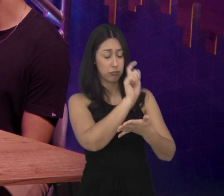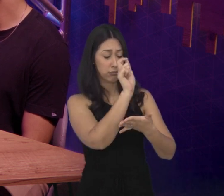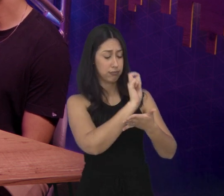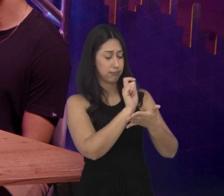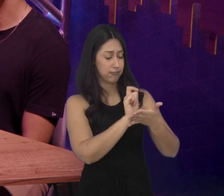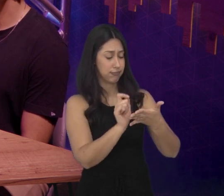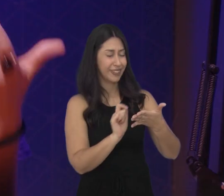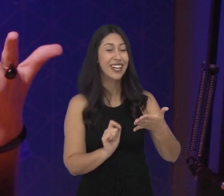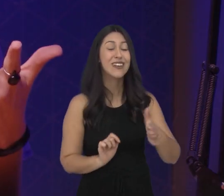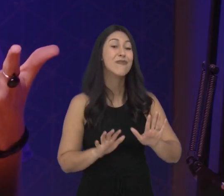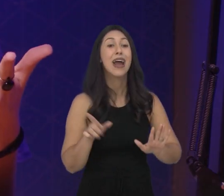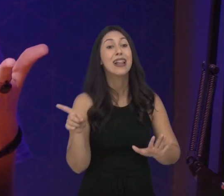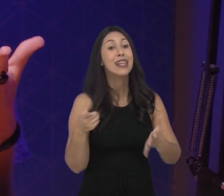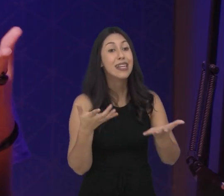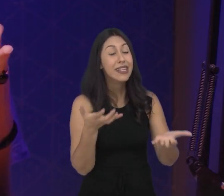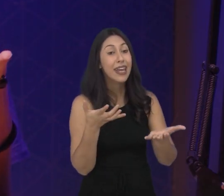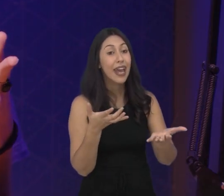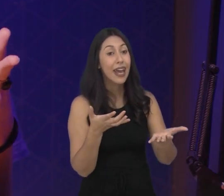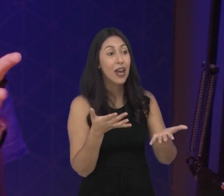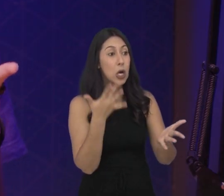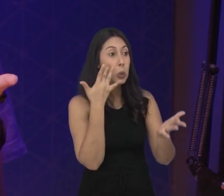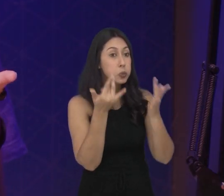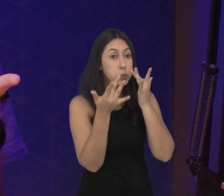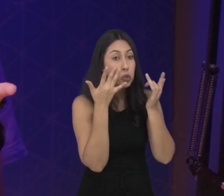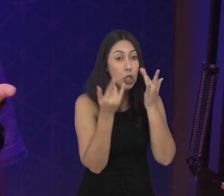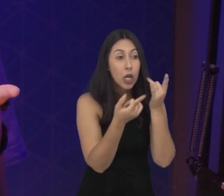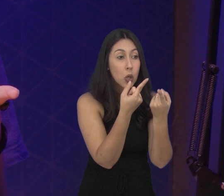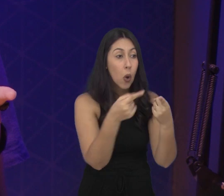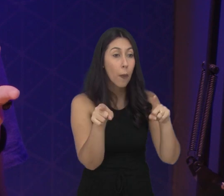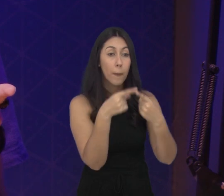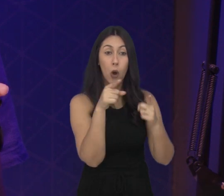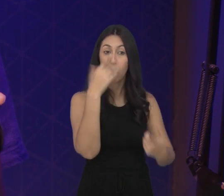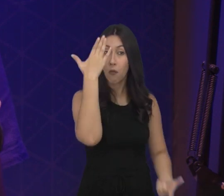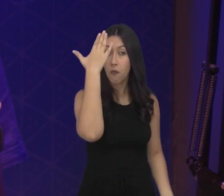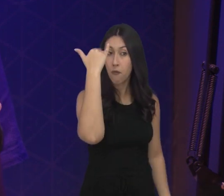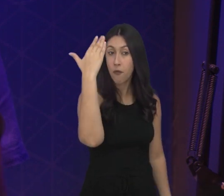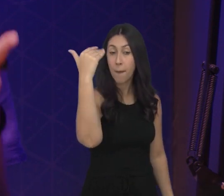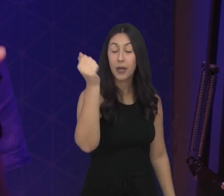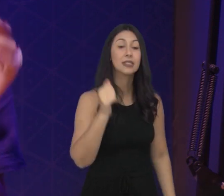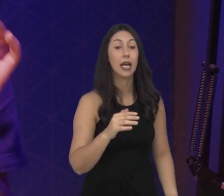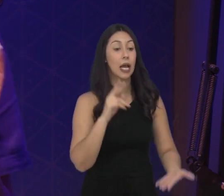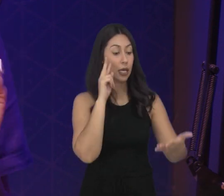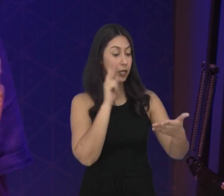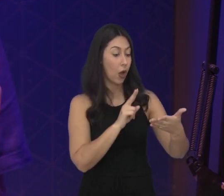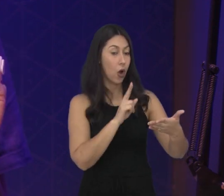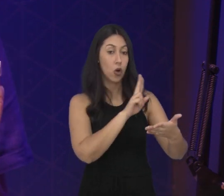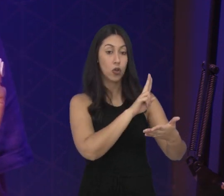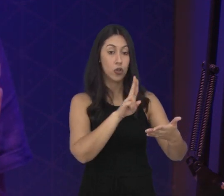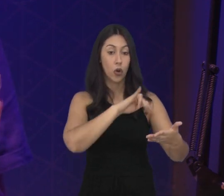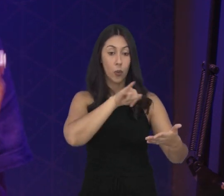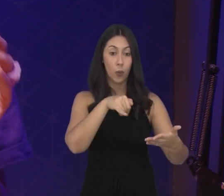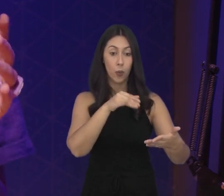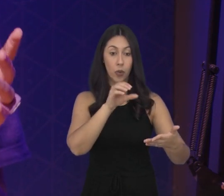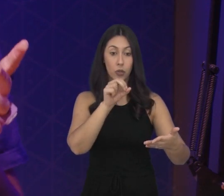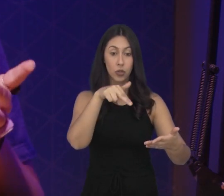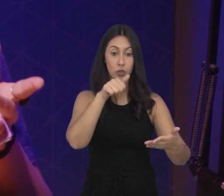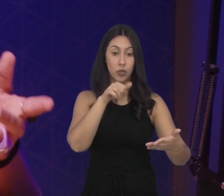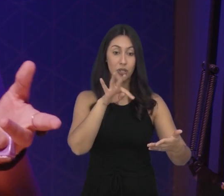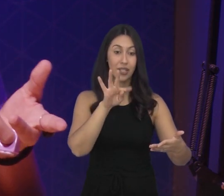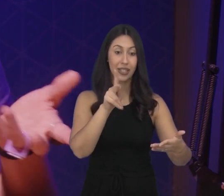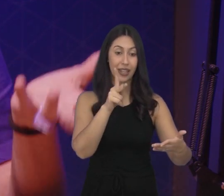dramaturgo, né? Ele quer muito fazer um musical de sucesso. Um musical que dê certo. Ah, aqui, peguei. É o Jonathan